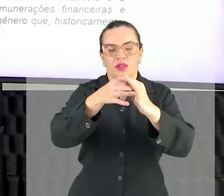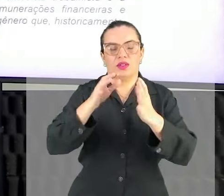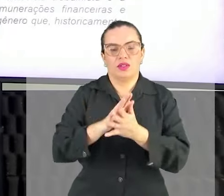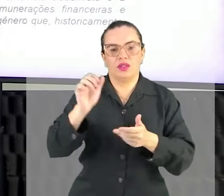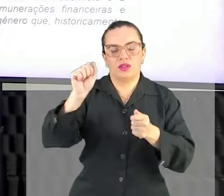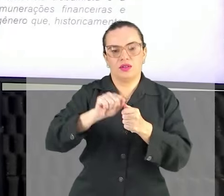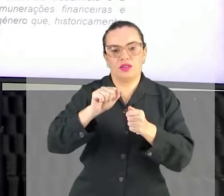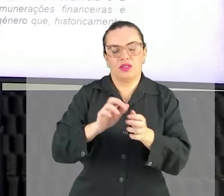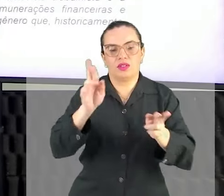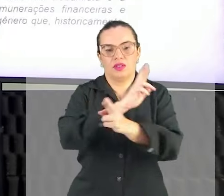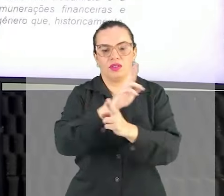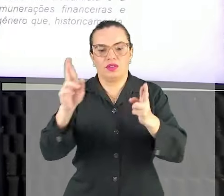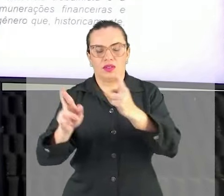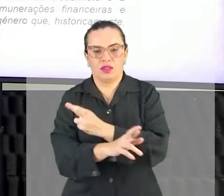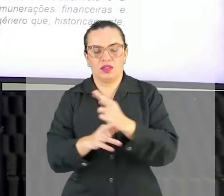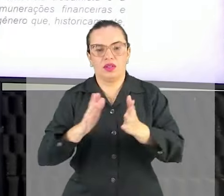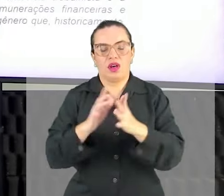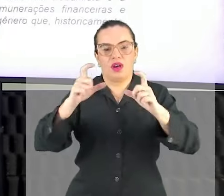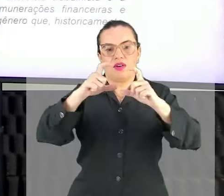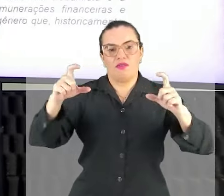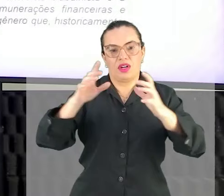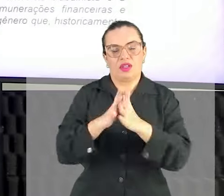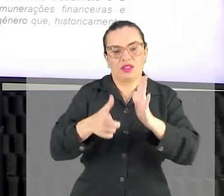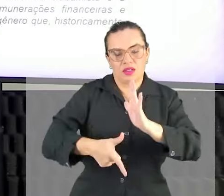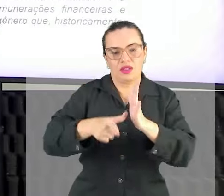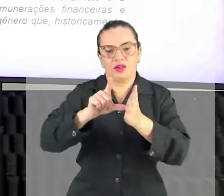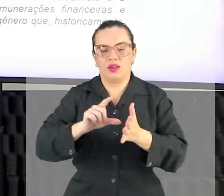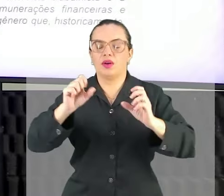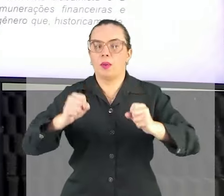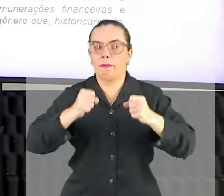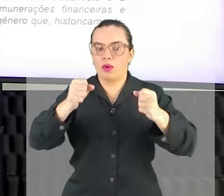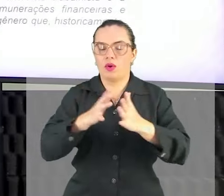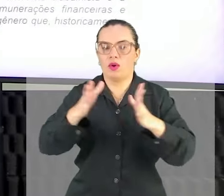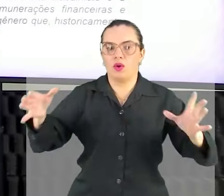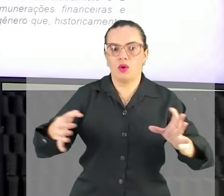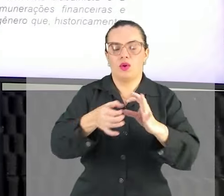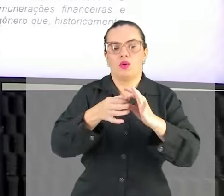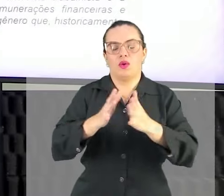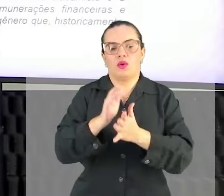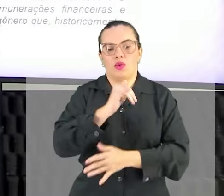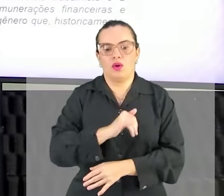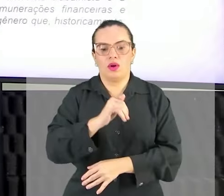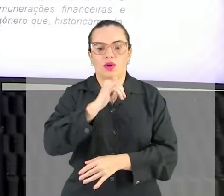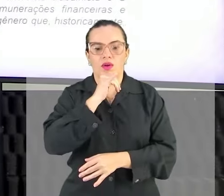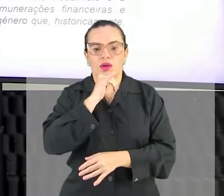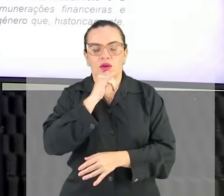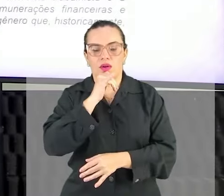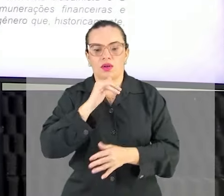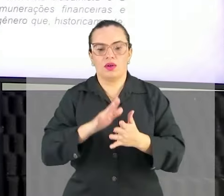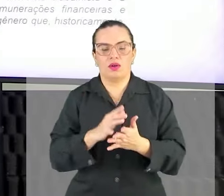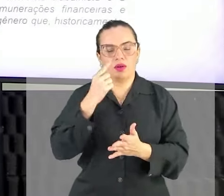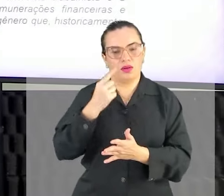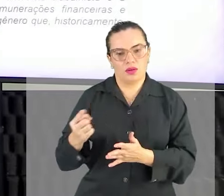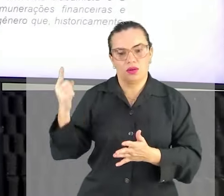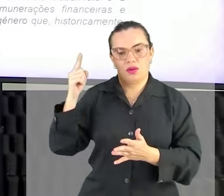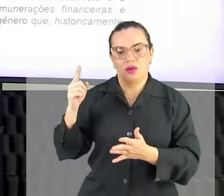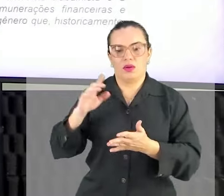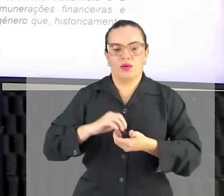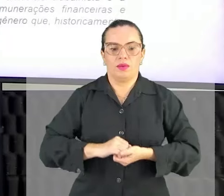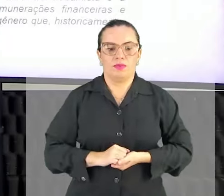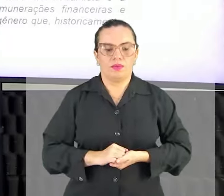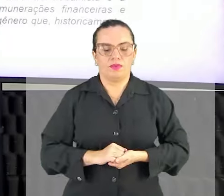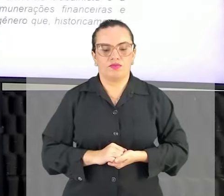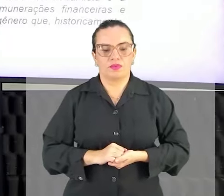fazem referência à frase anterior. Então, você já pode aí tomar como exemplo esses operadores para colocar na sua